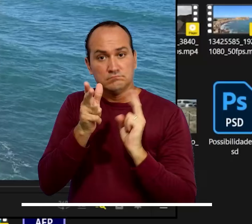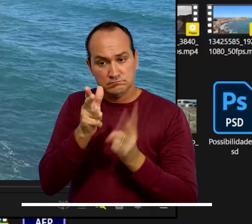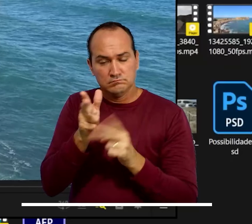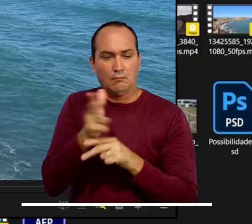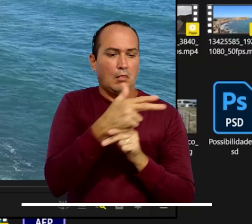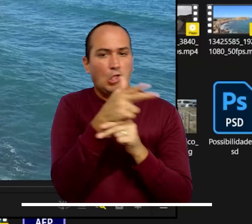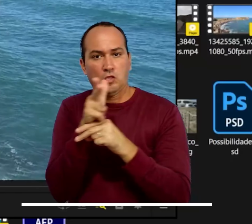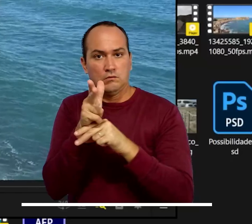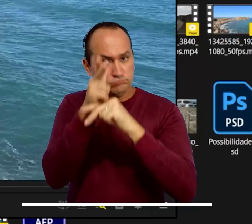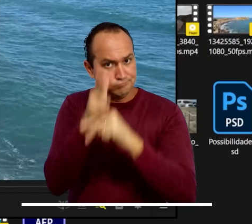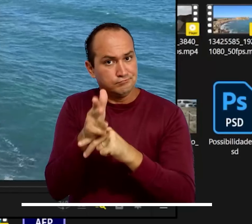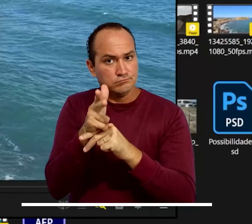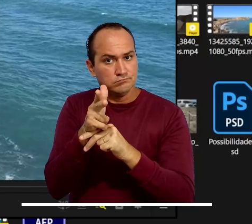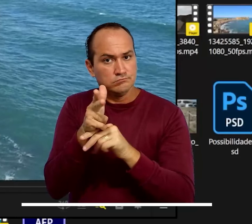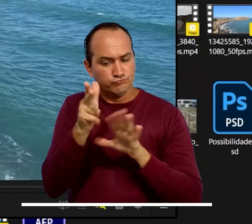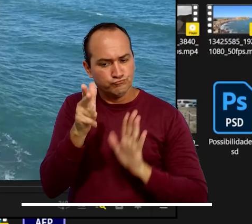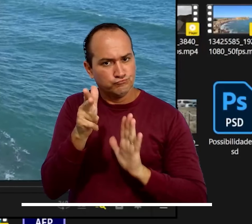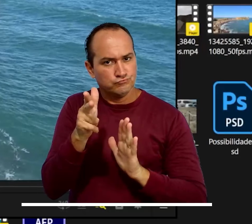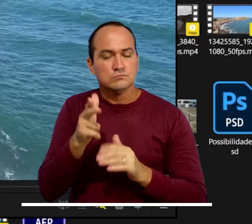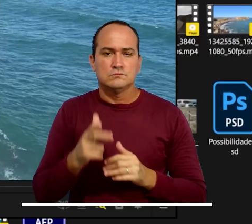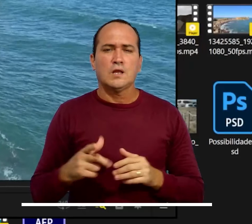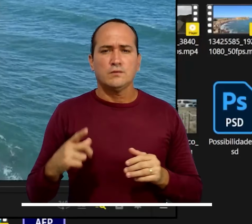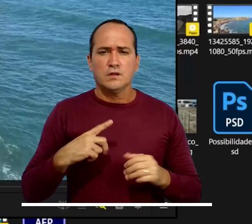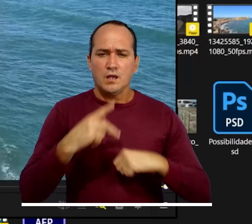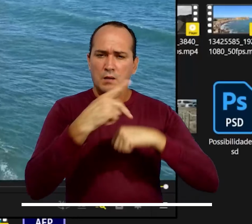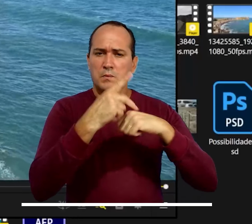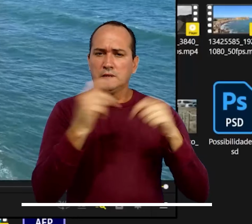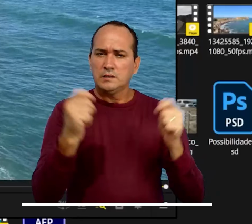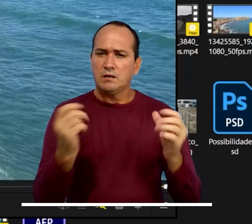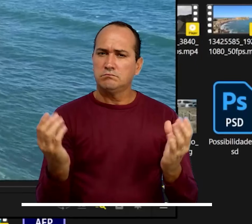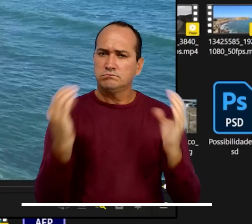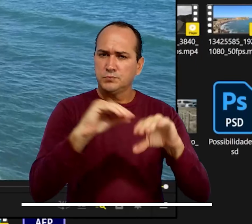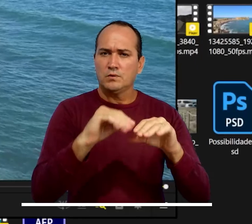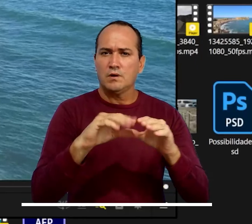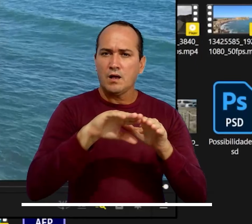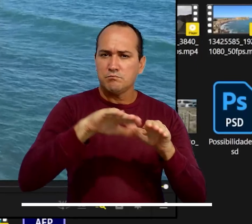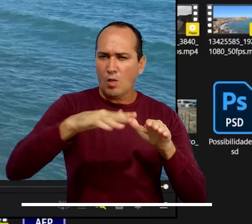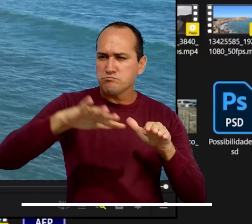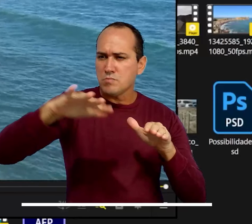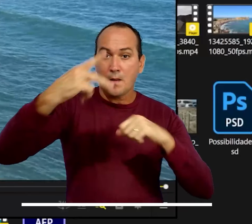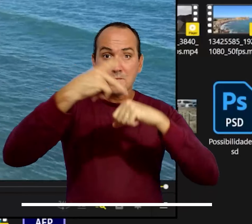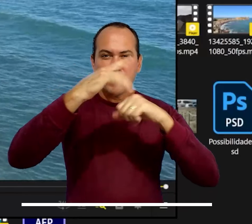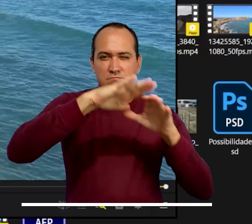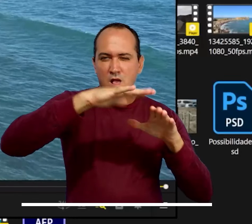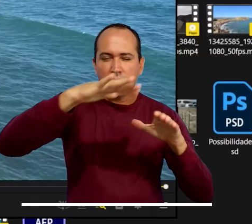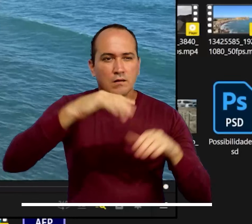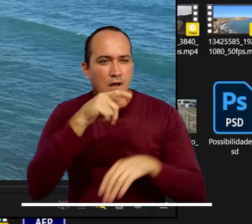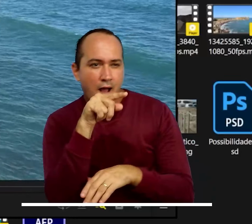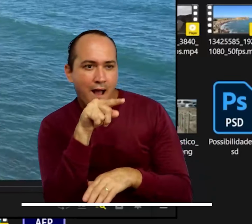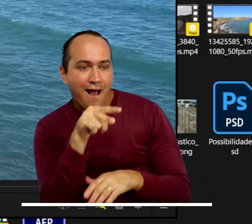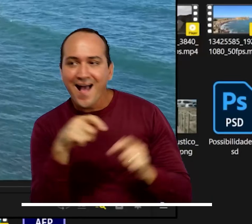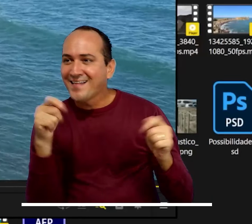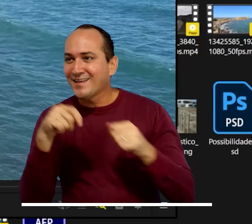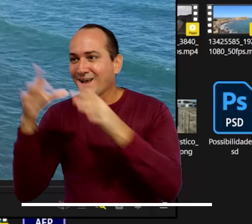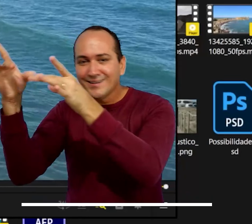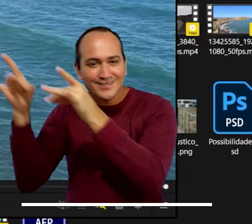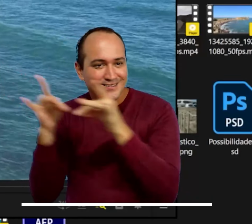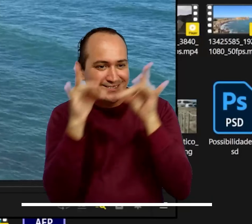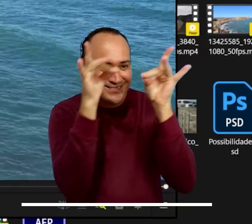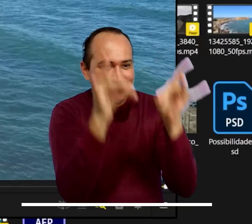da rocha que a gente pode acrescentar alguma coisa. Então é exatamente o que eu vou fazer. Eu vou acrescentar o Castelo de Zé dos Montes